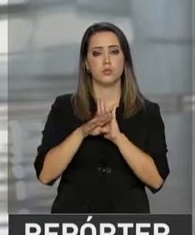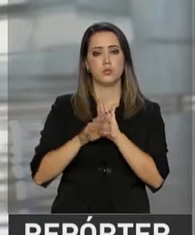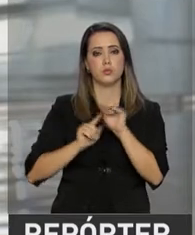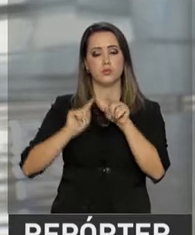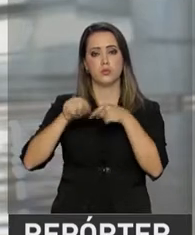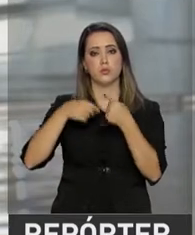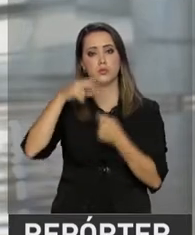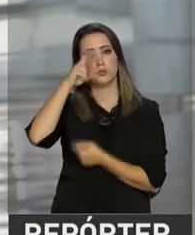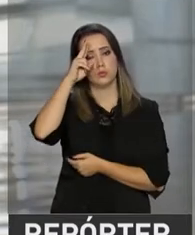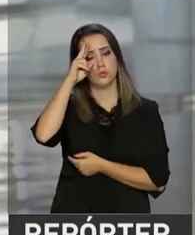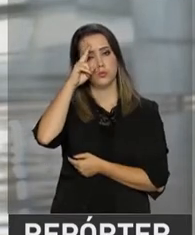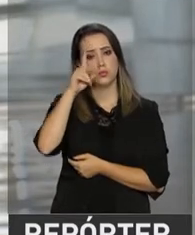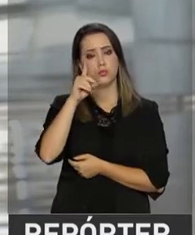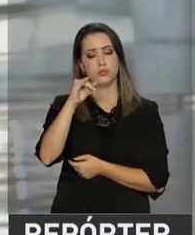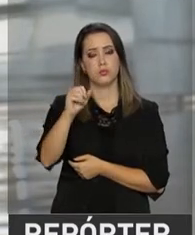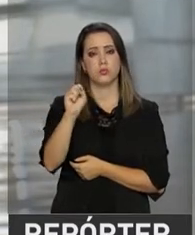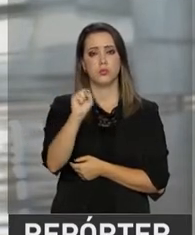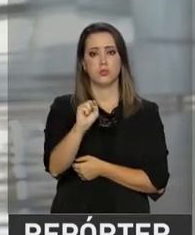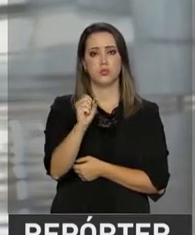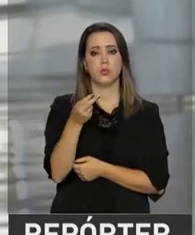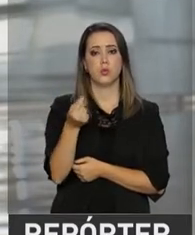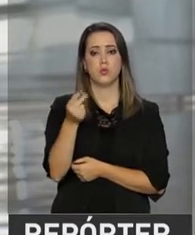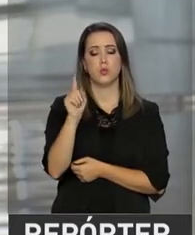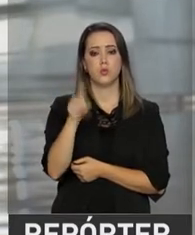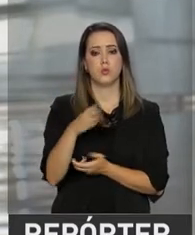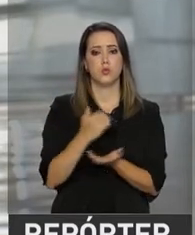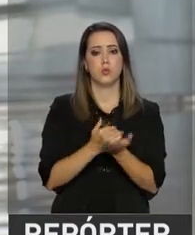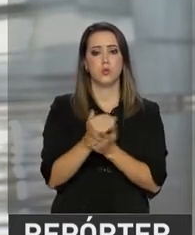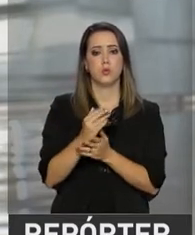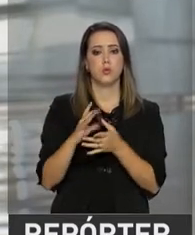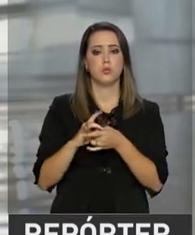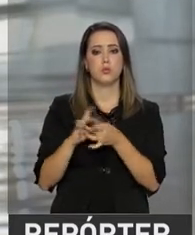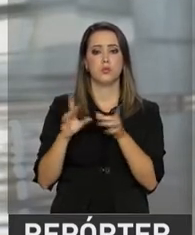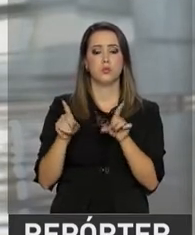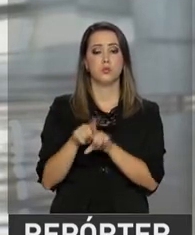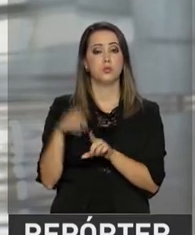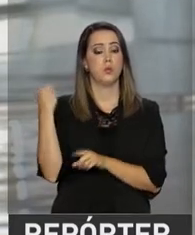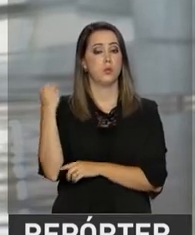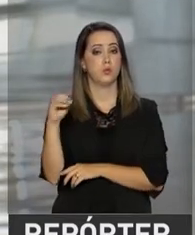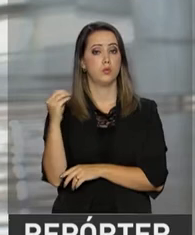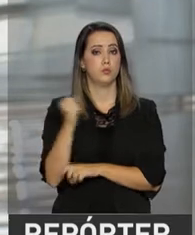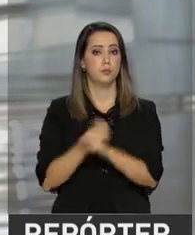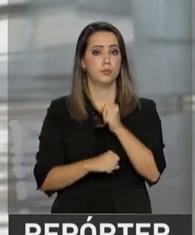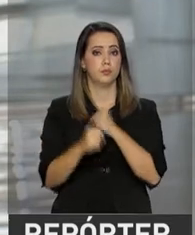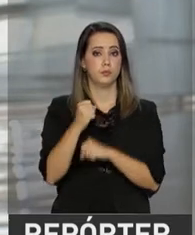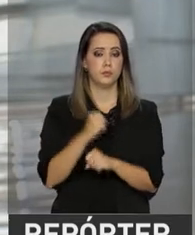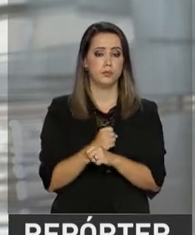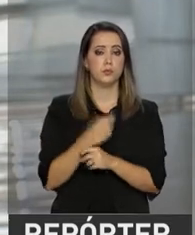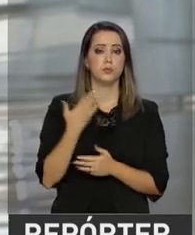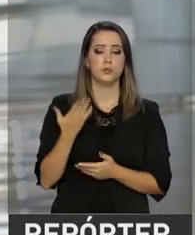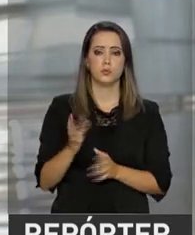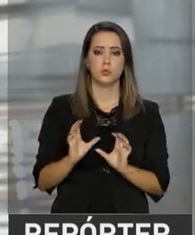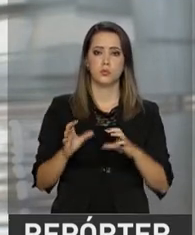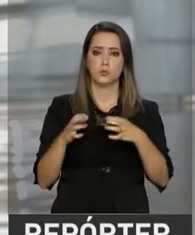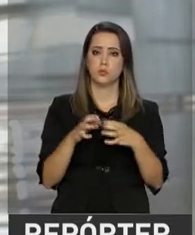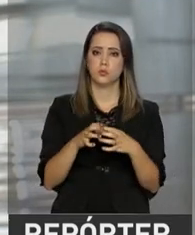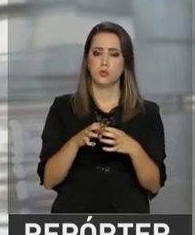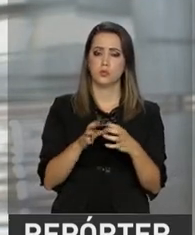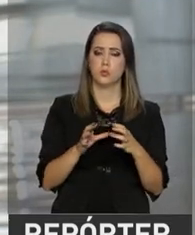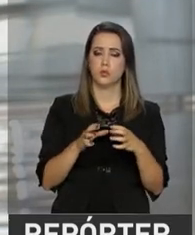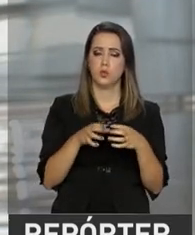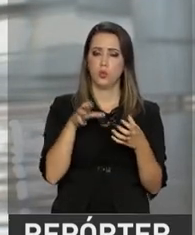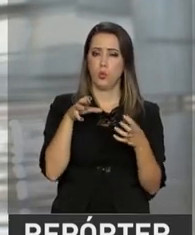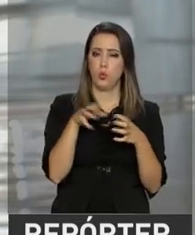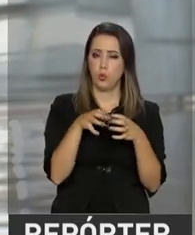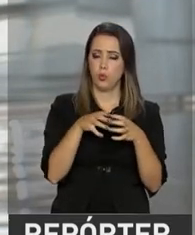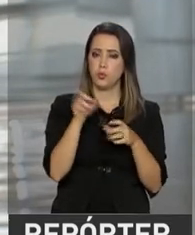os recursos das cotas do pis pasep começaram a ser liberados em outubro do ano passado para o grupo de cotistas que